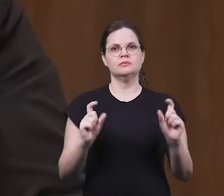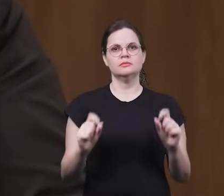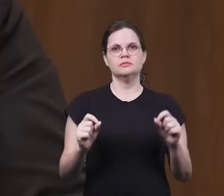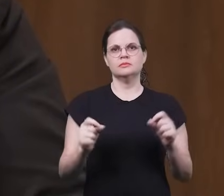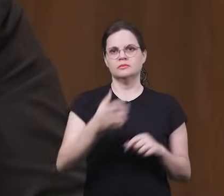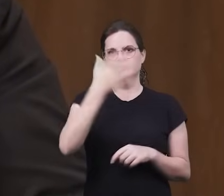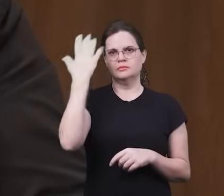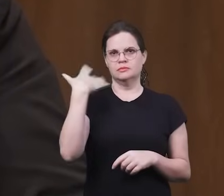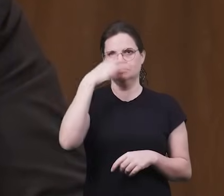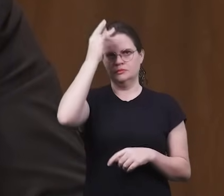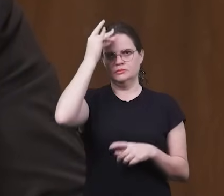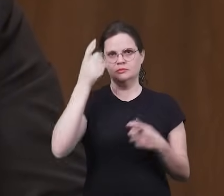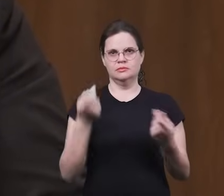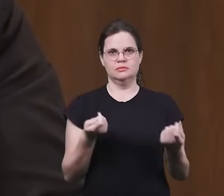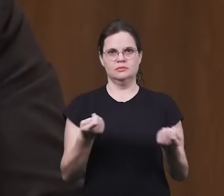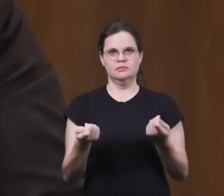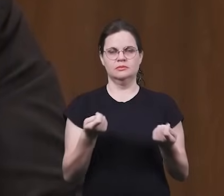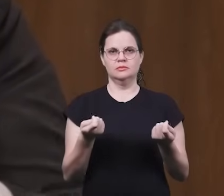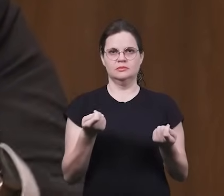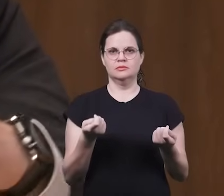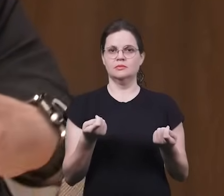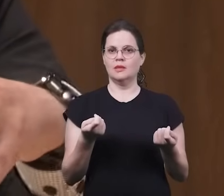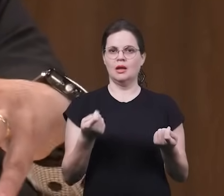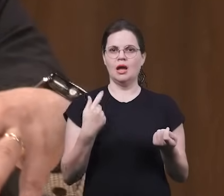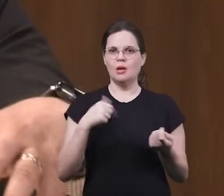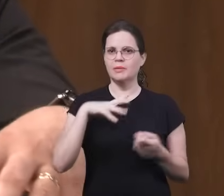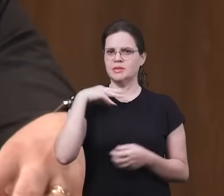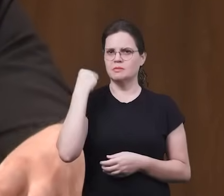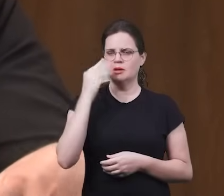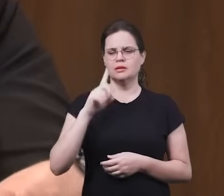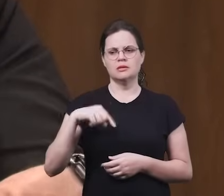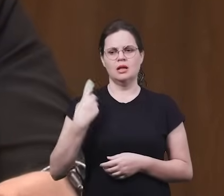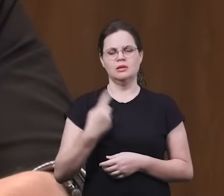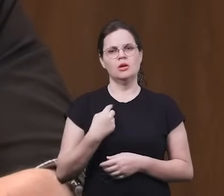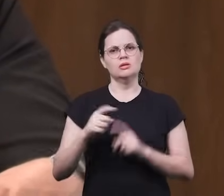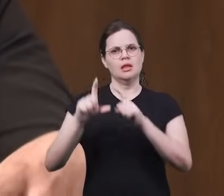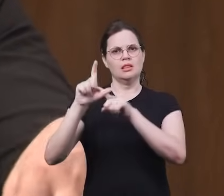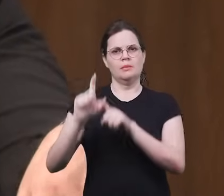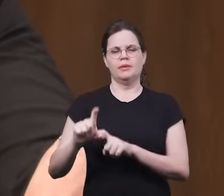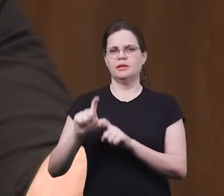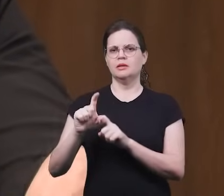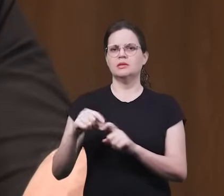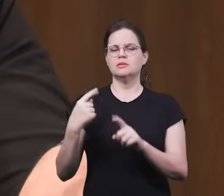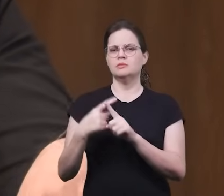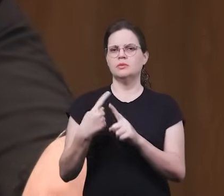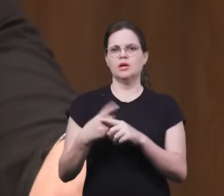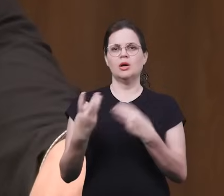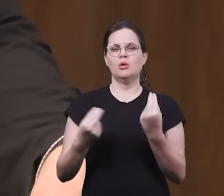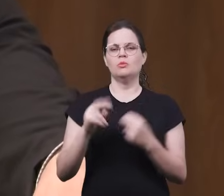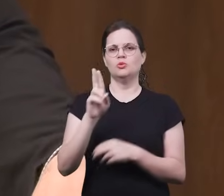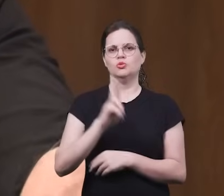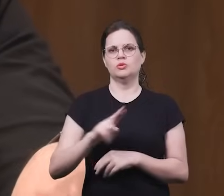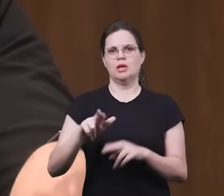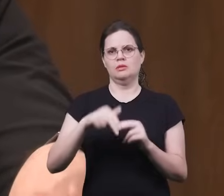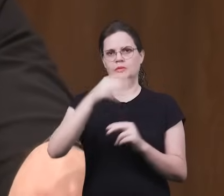é o governo do Espírito Santo. É o governo através dos ministérios, através dos